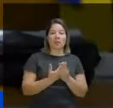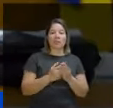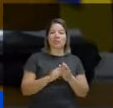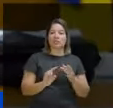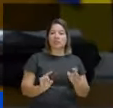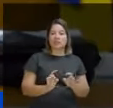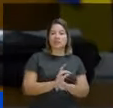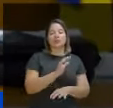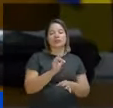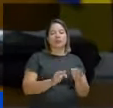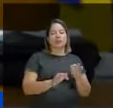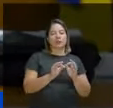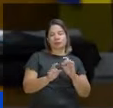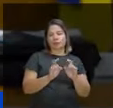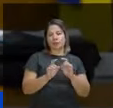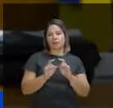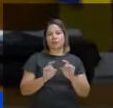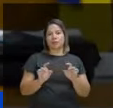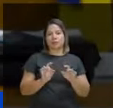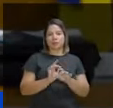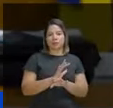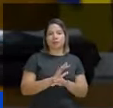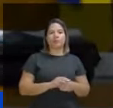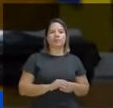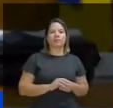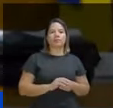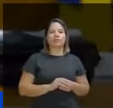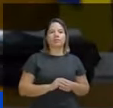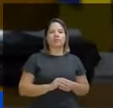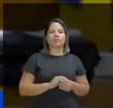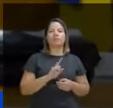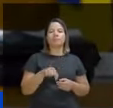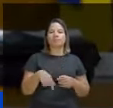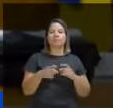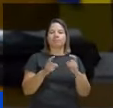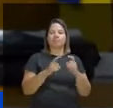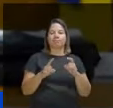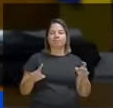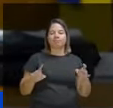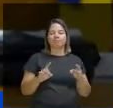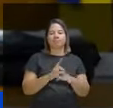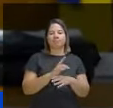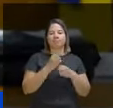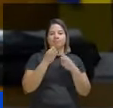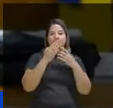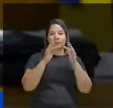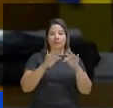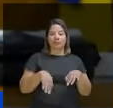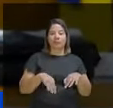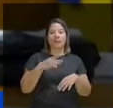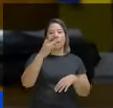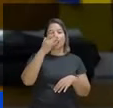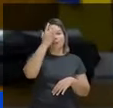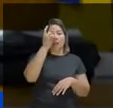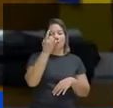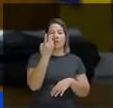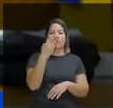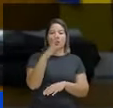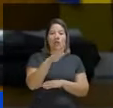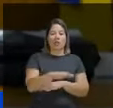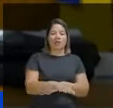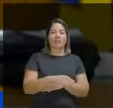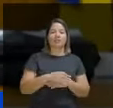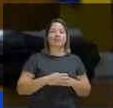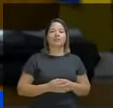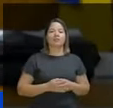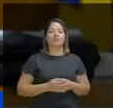João Lage. A decidir, né, uma comunicação proposição, resta declarar encerrada a sessão, lembrando que amanhã às 4 horas temos sessão